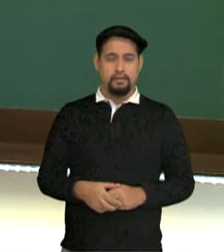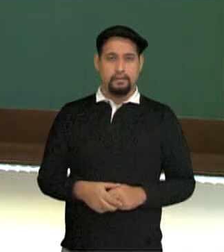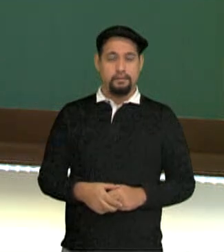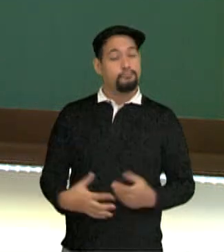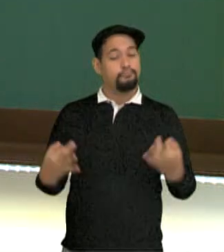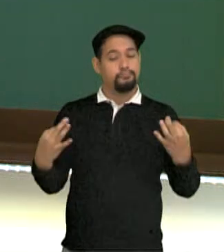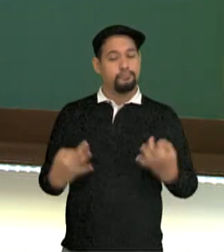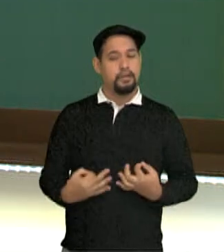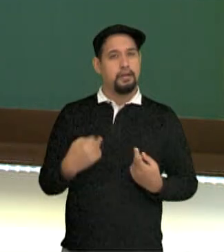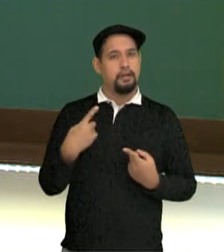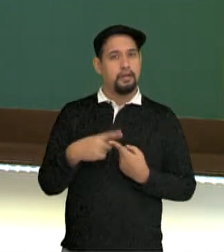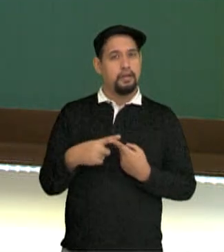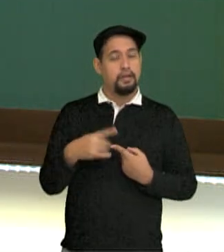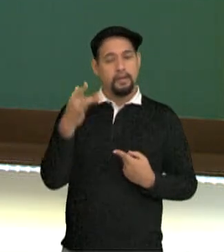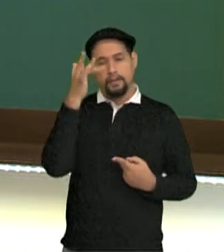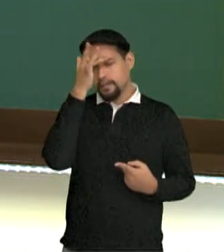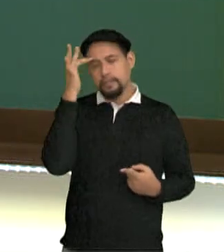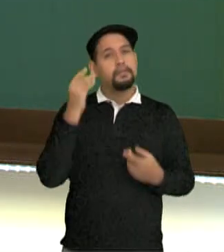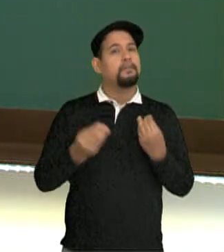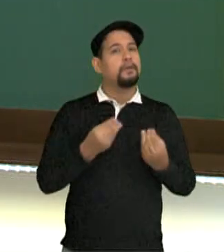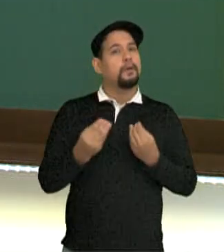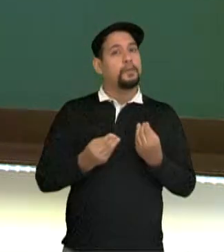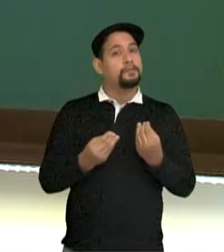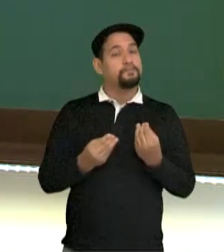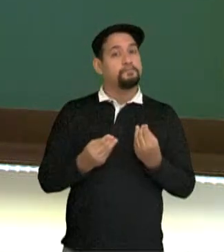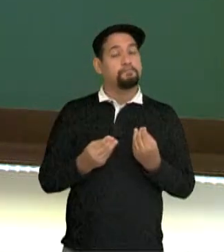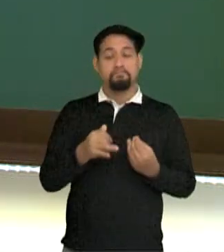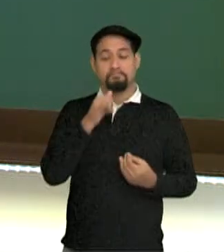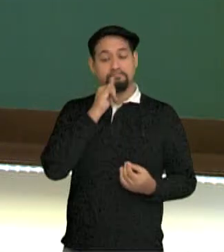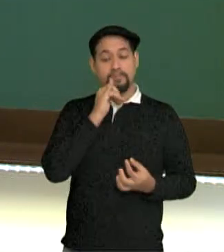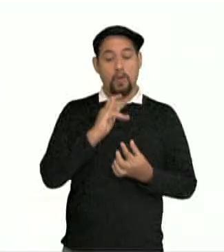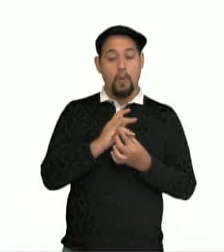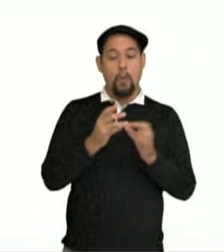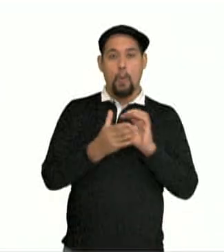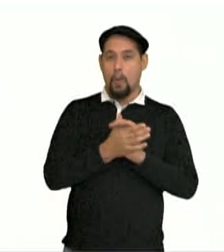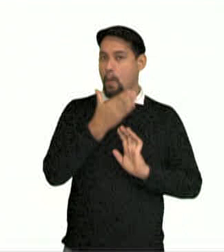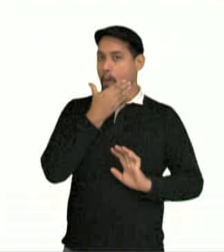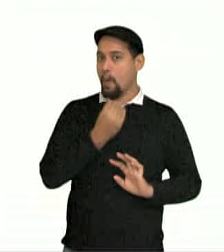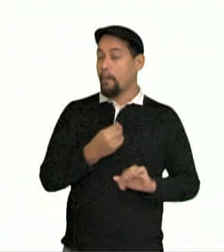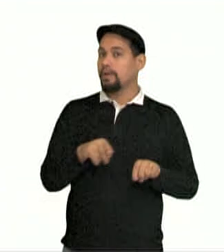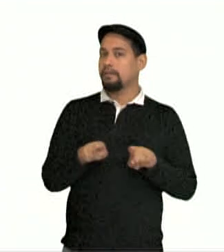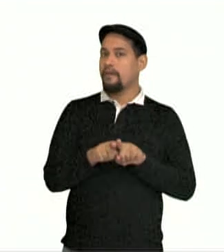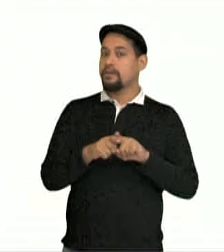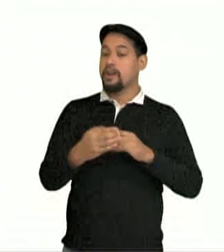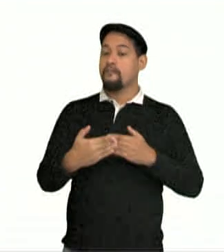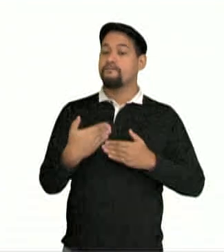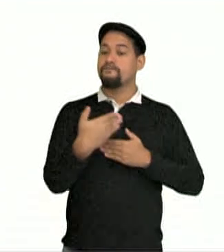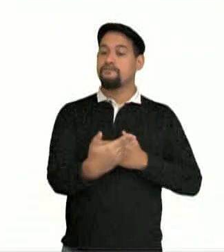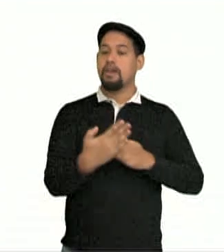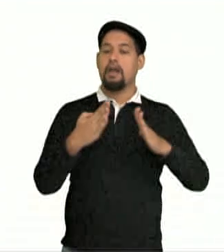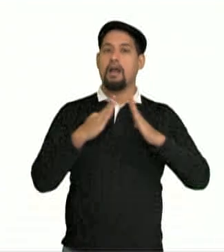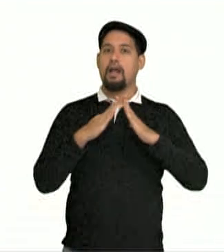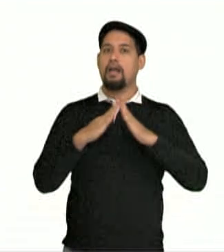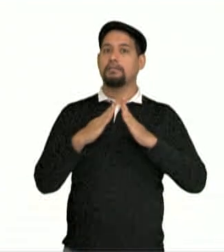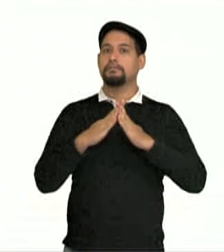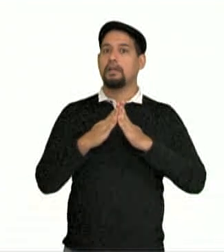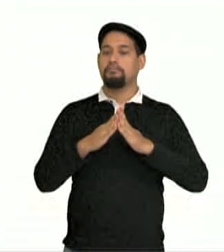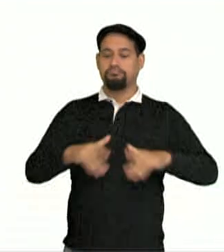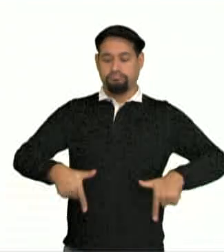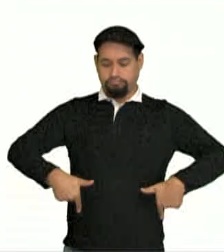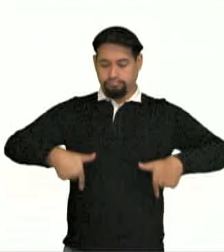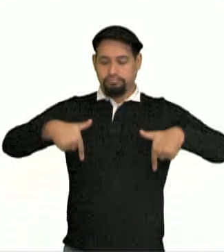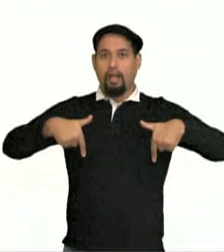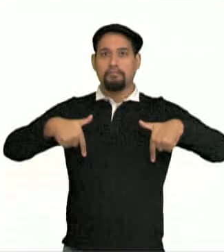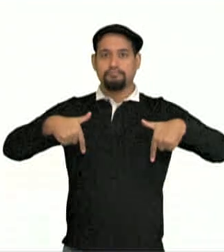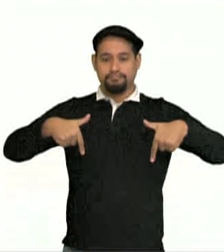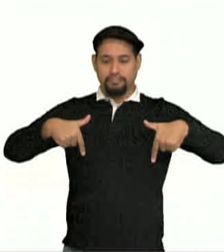Justamente porque o cobrador estava como? O cobrador, que no caso era o marido, estava na frente da casa dela com um cartaz escrito o quê?